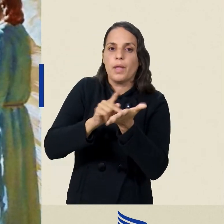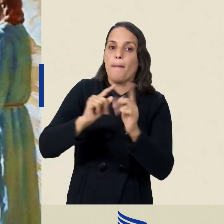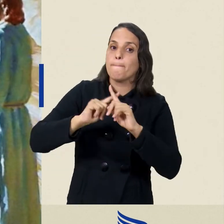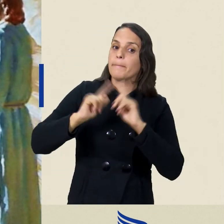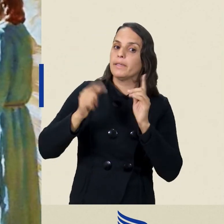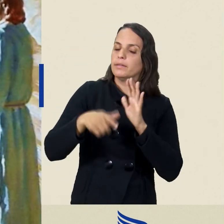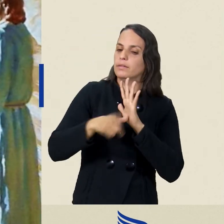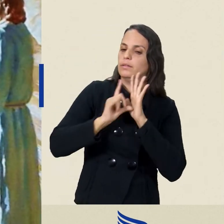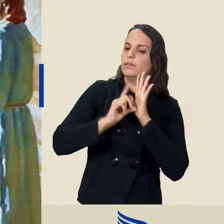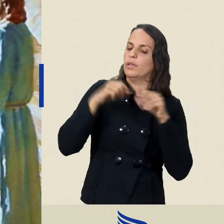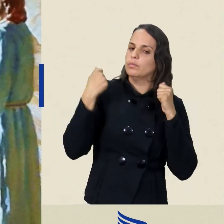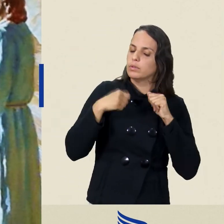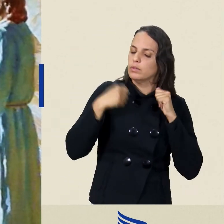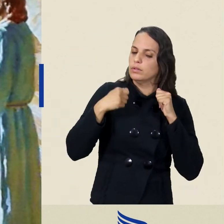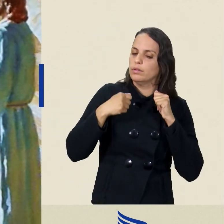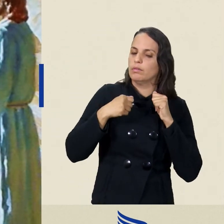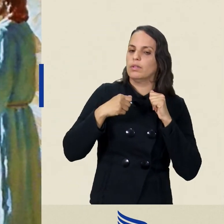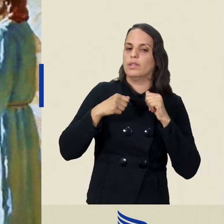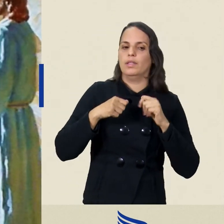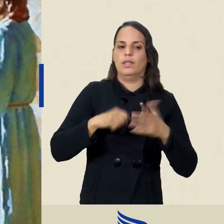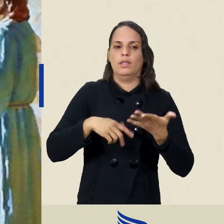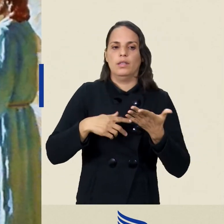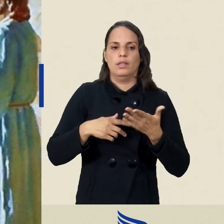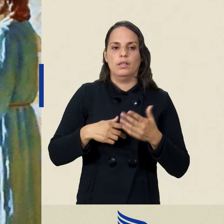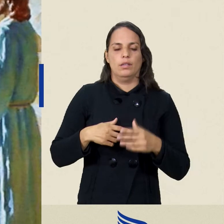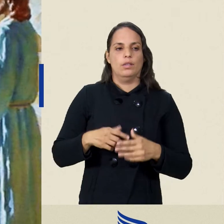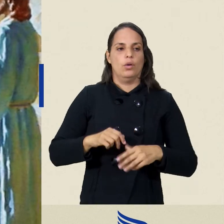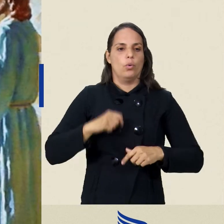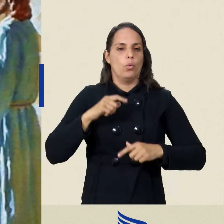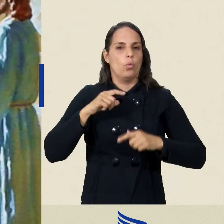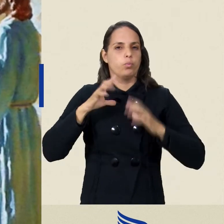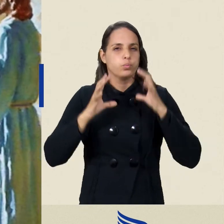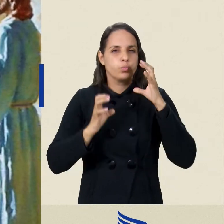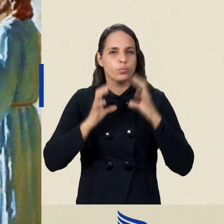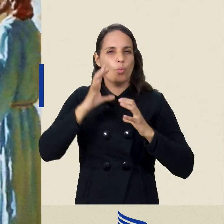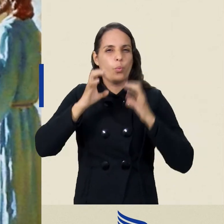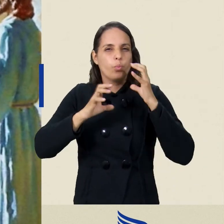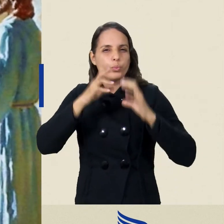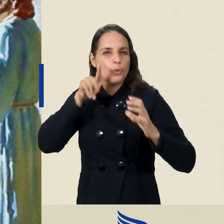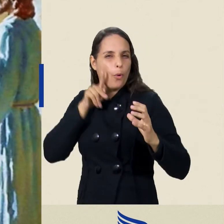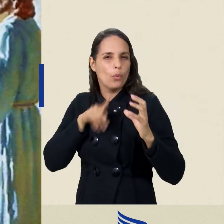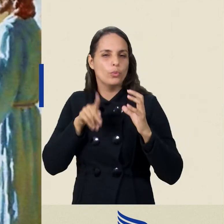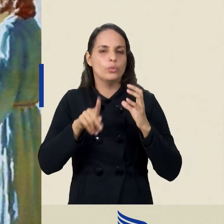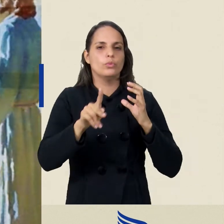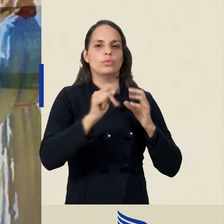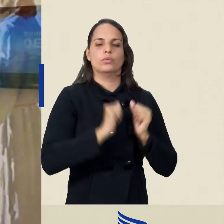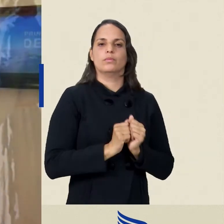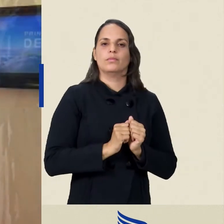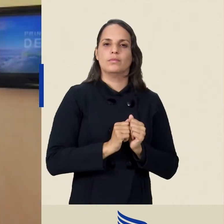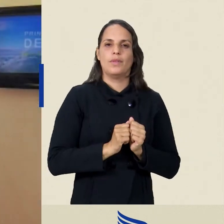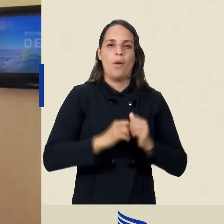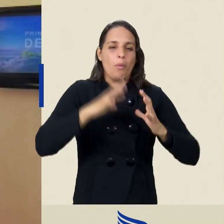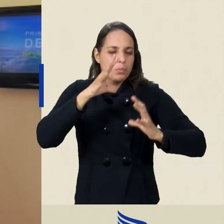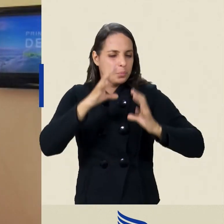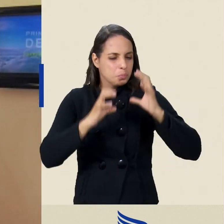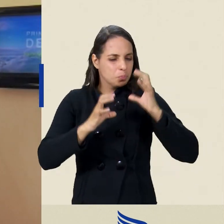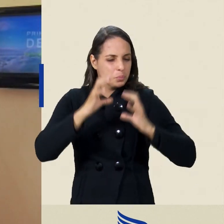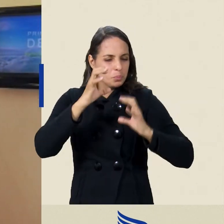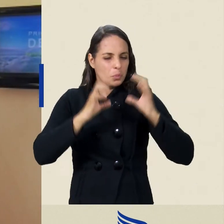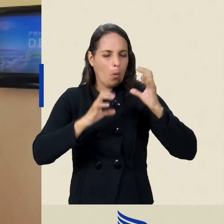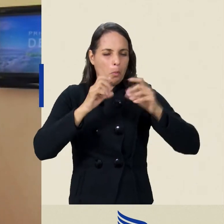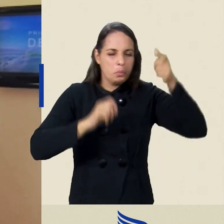glorificação, precisam travar sua última e mais terrível batalha. Uma batalha contra o mal